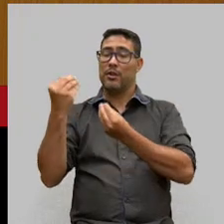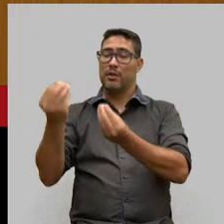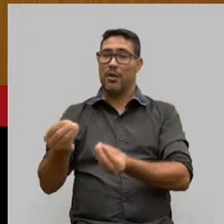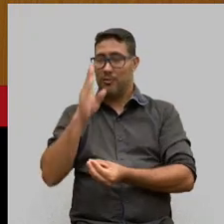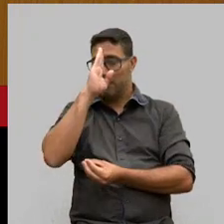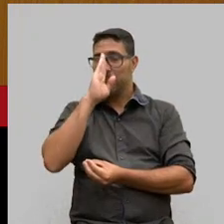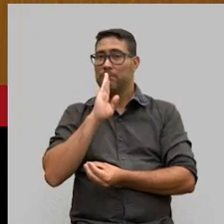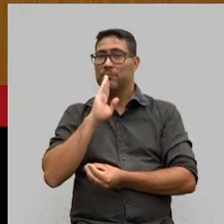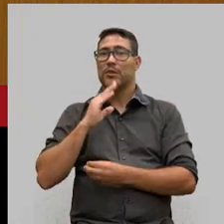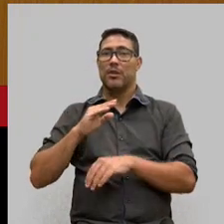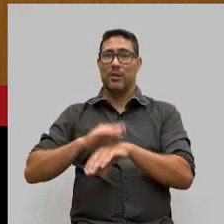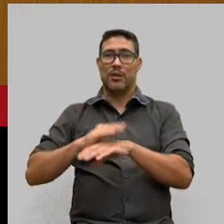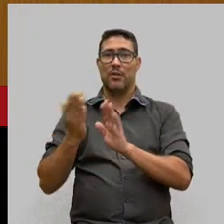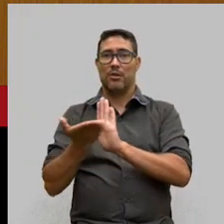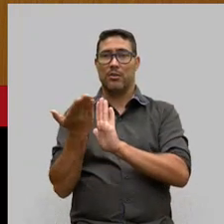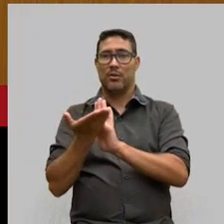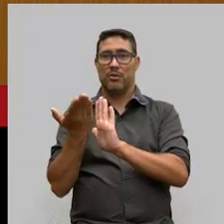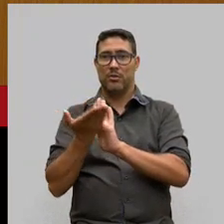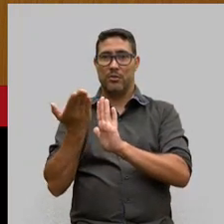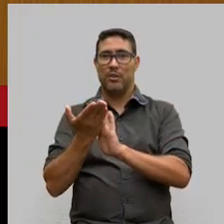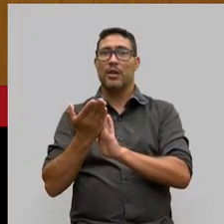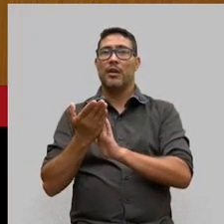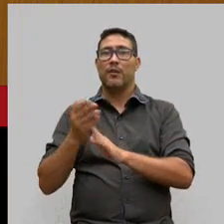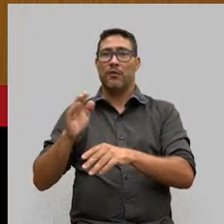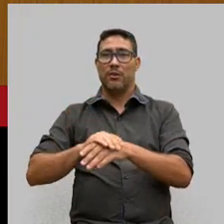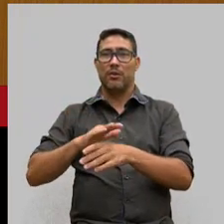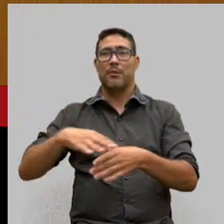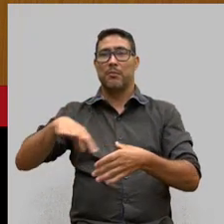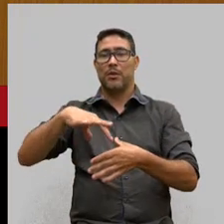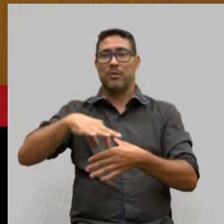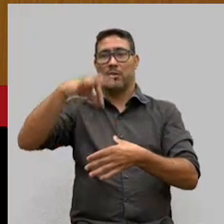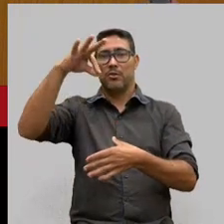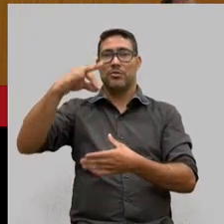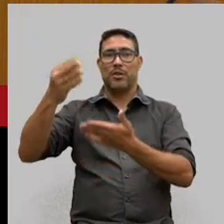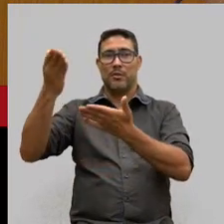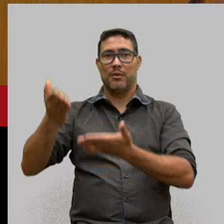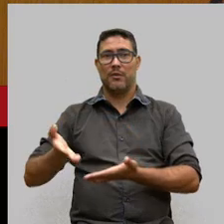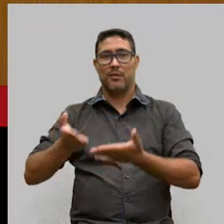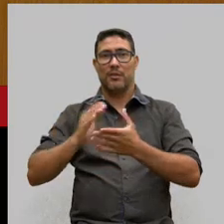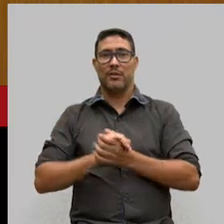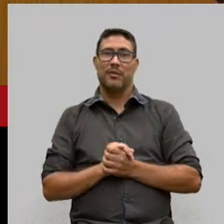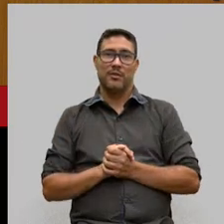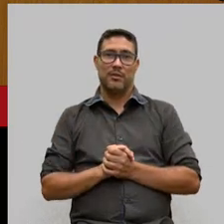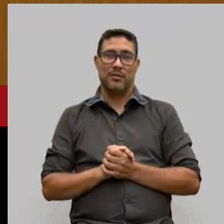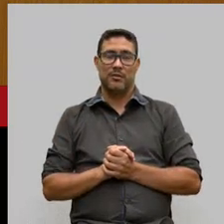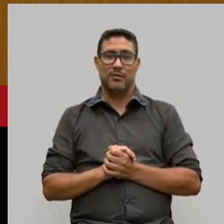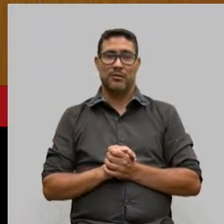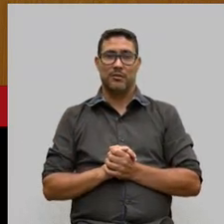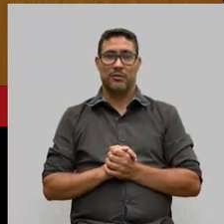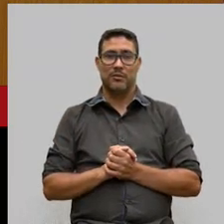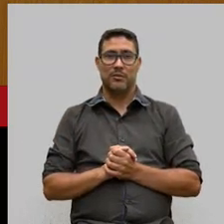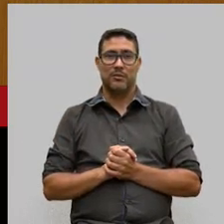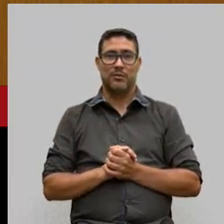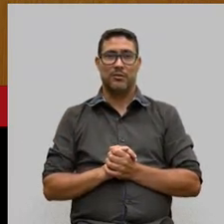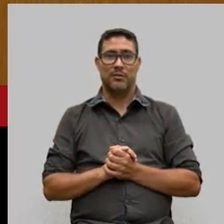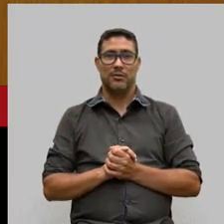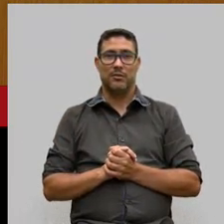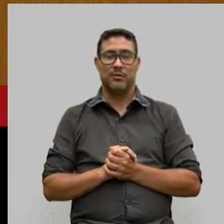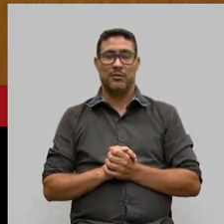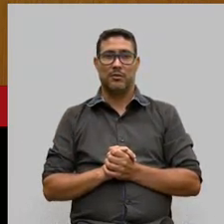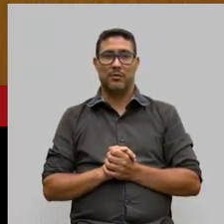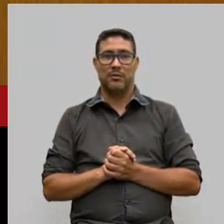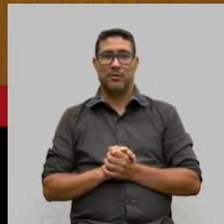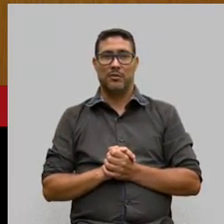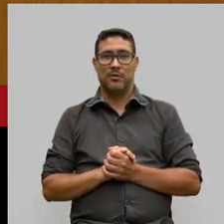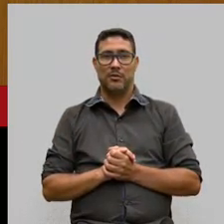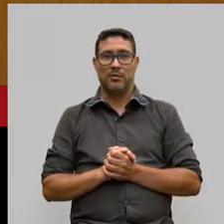sortear agora no final para vocês e Doutora Ana eh eu só quero agradecer também Mais